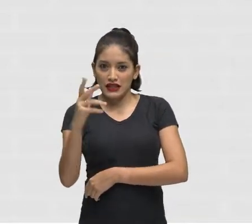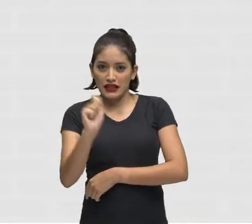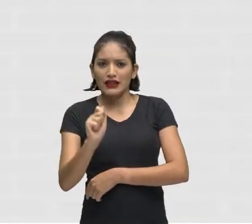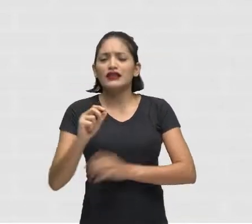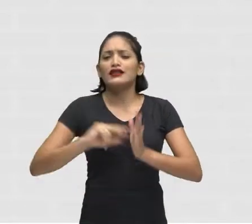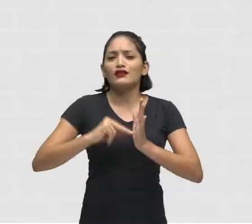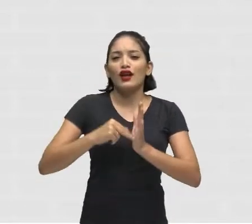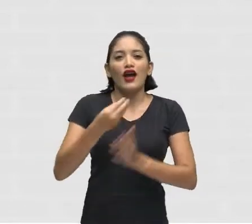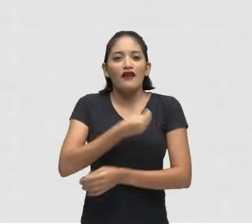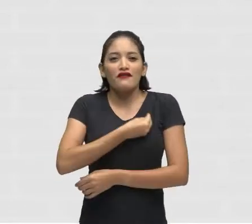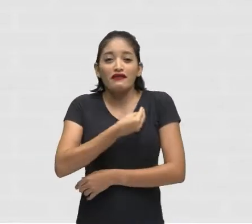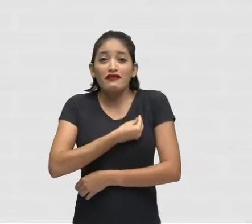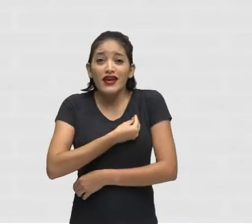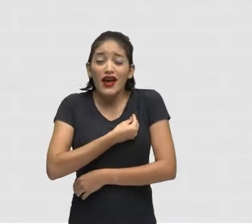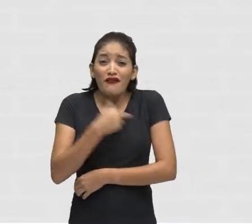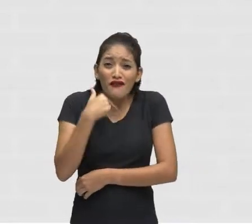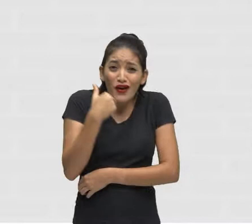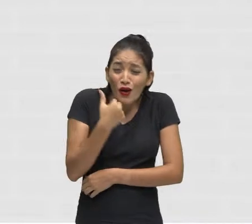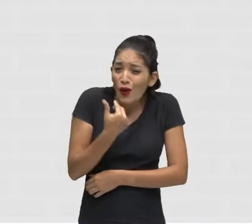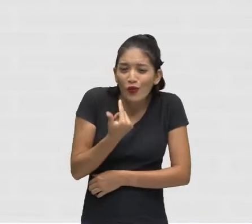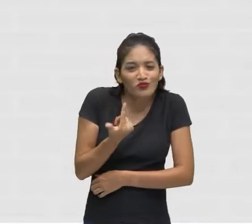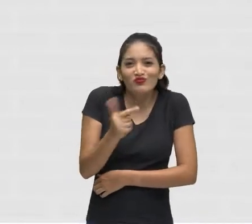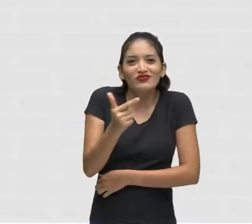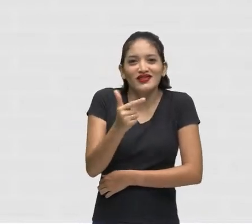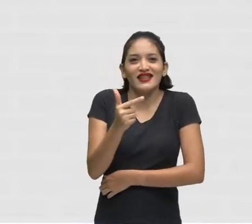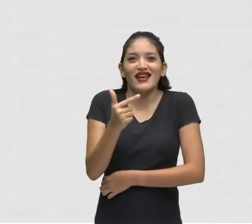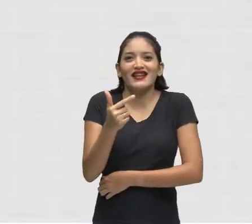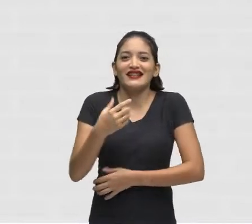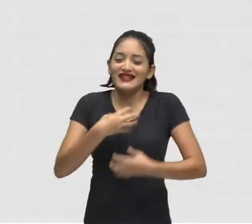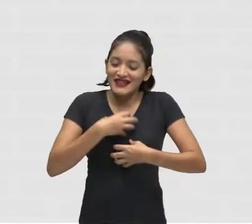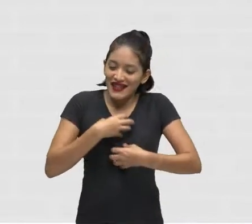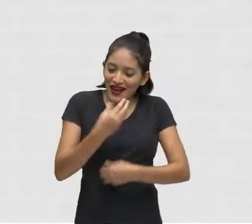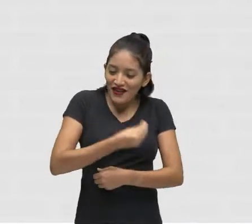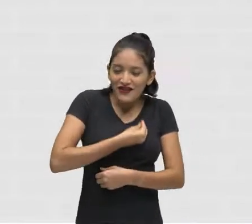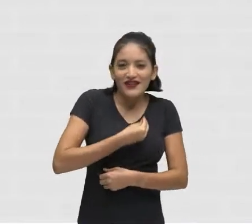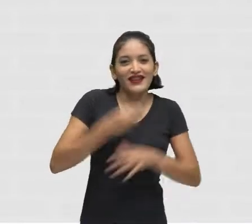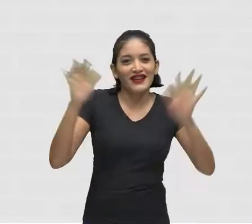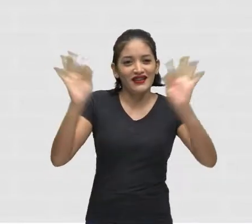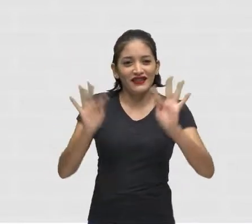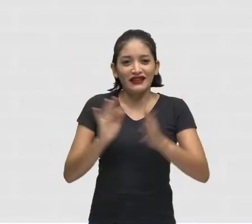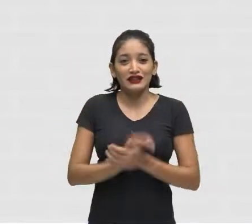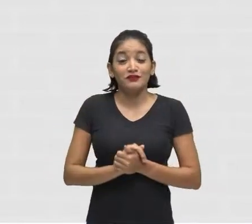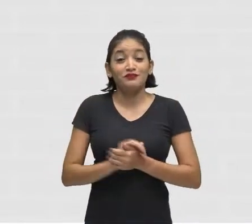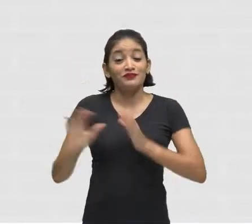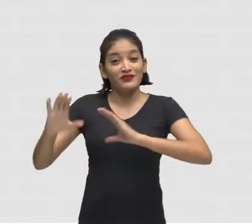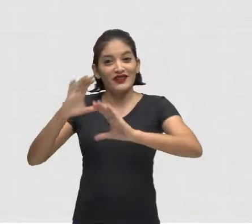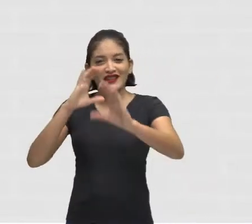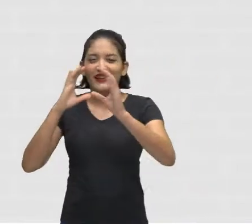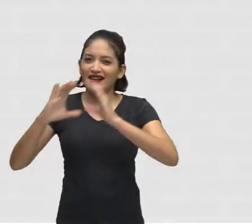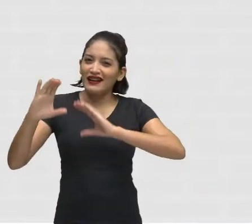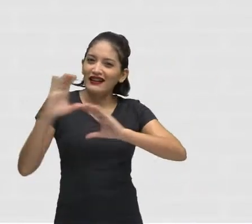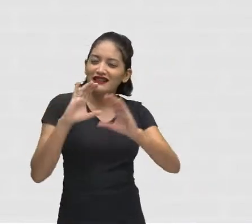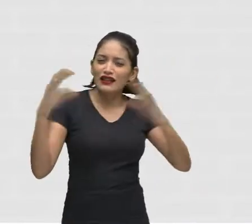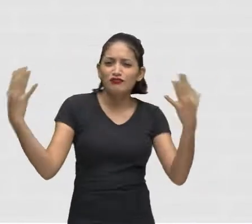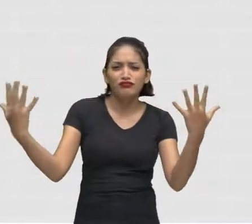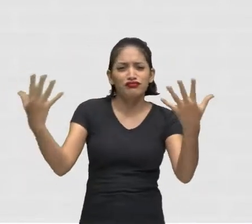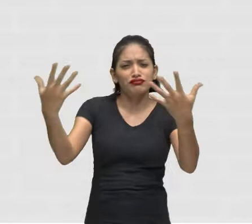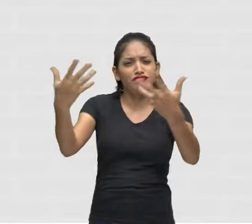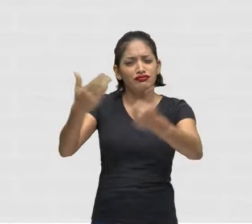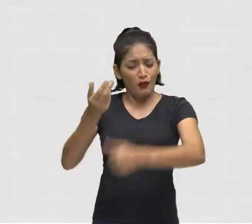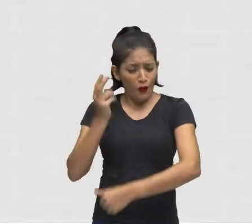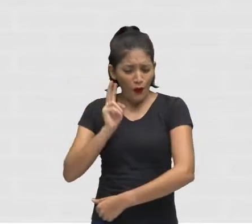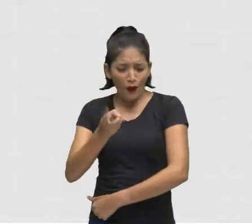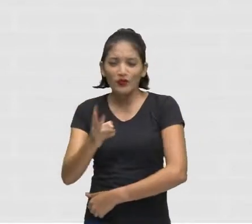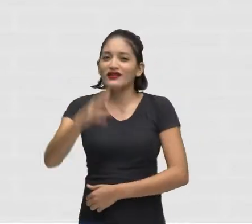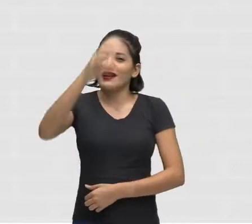viver é não ter vergonha de ser feliz. Cantar e cantar e cantar a beleza de ser um eterno